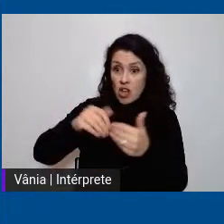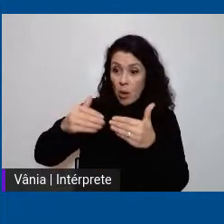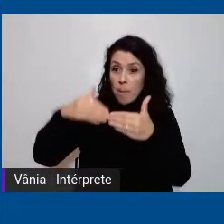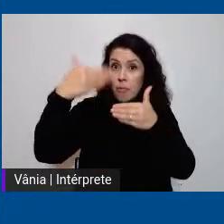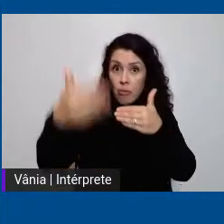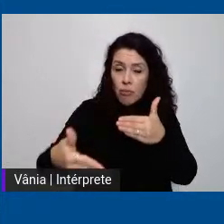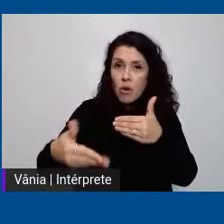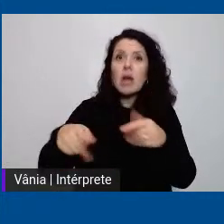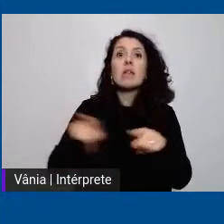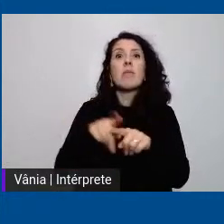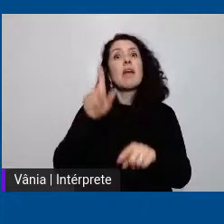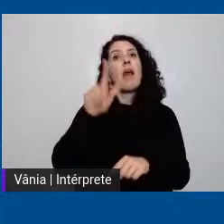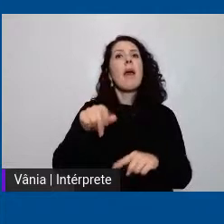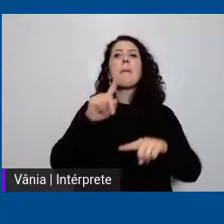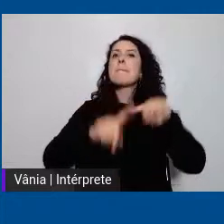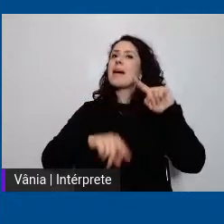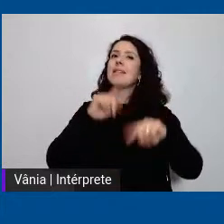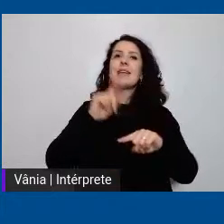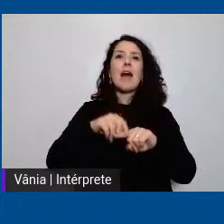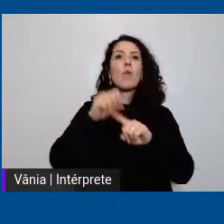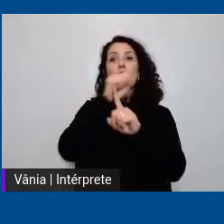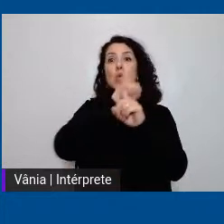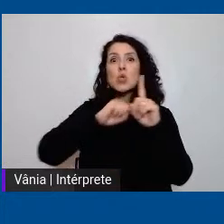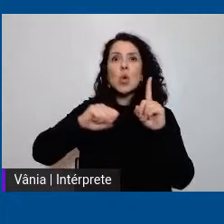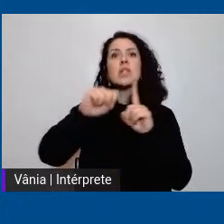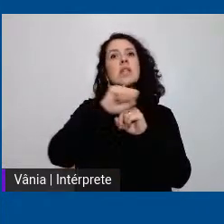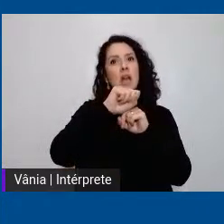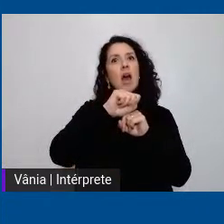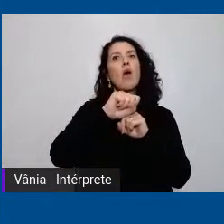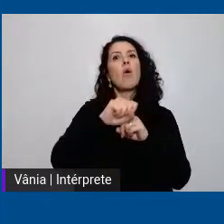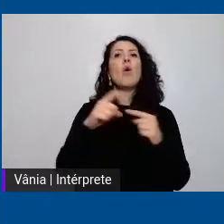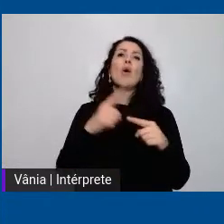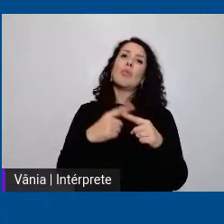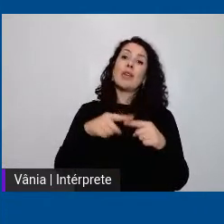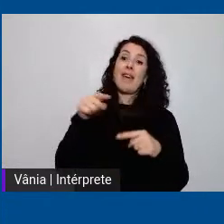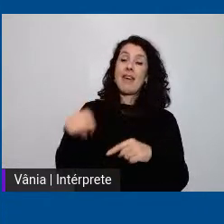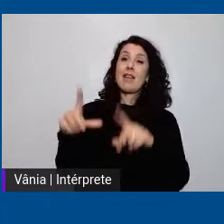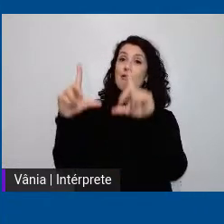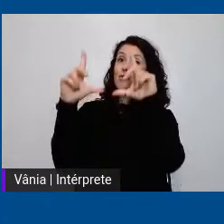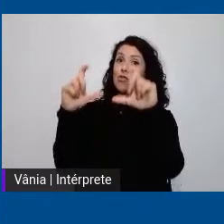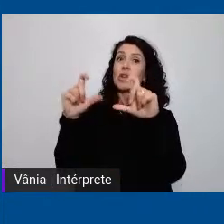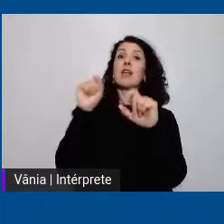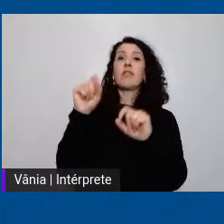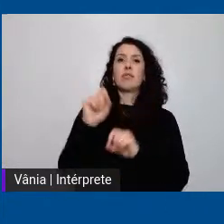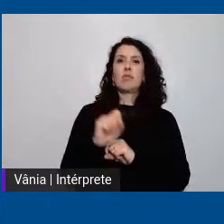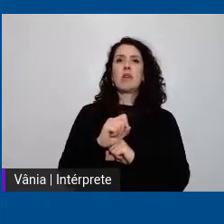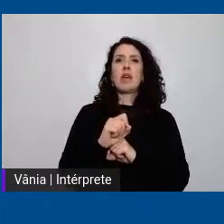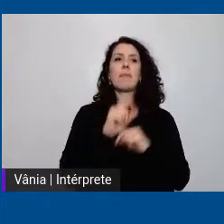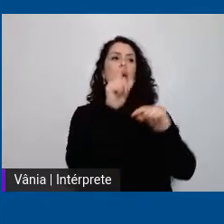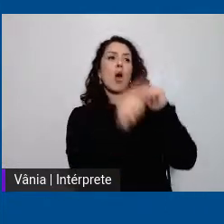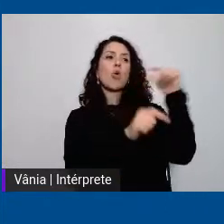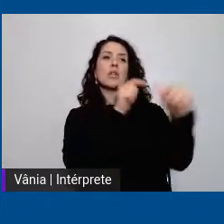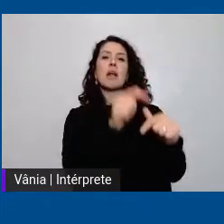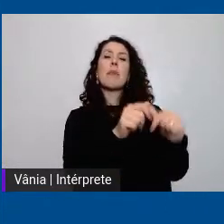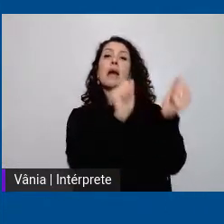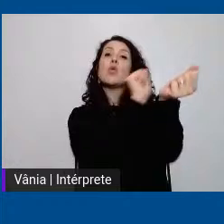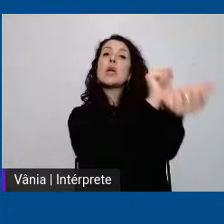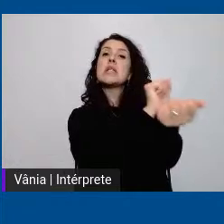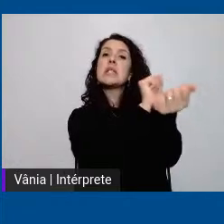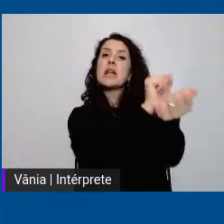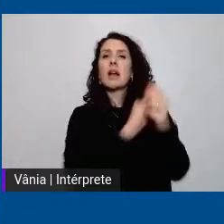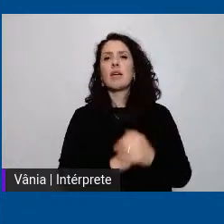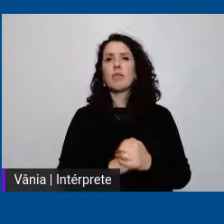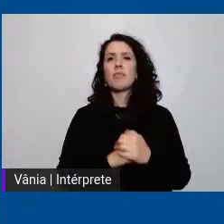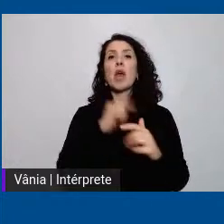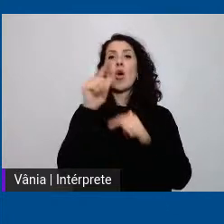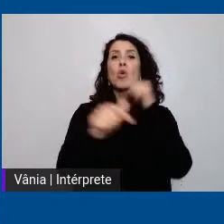né, porque o Ferréz fotografa o trabalho escravo, o trabalho na roça, ele